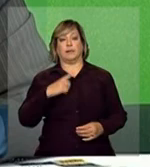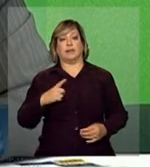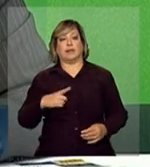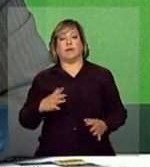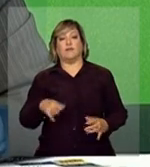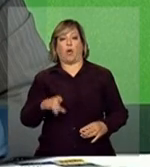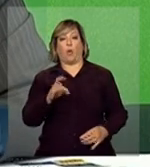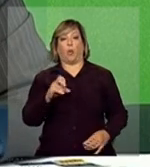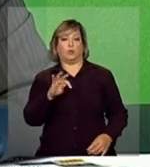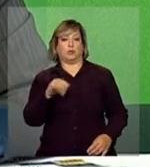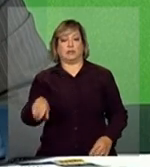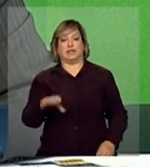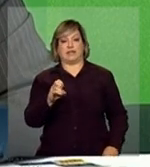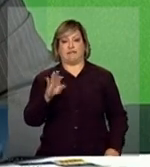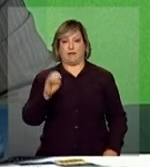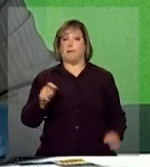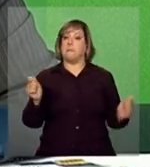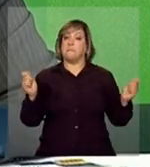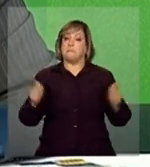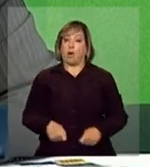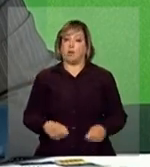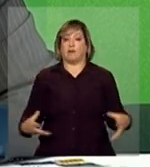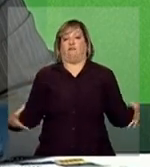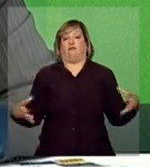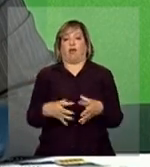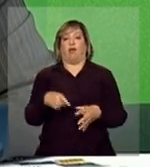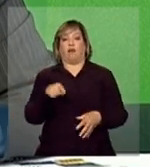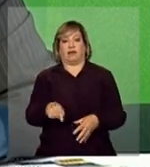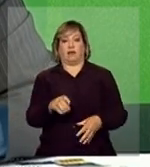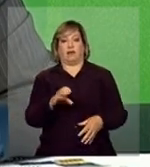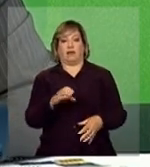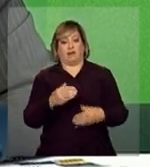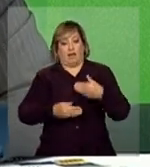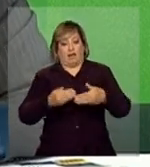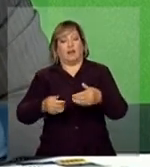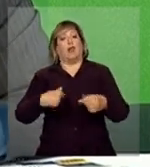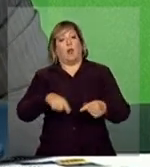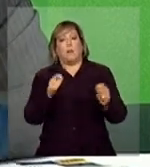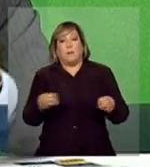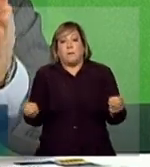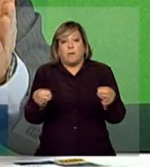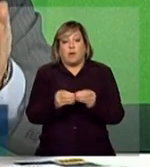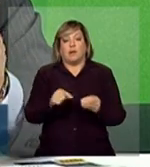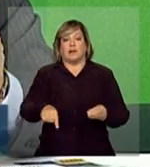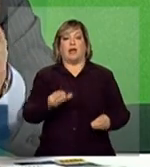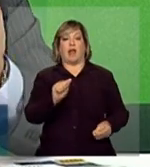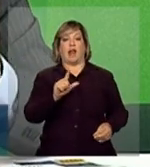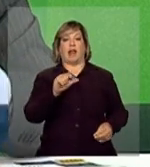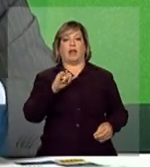o custo da CFEM possa afetar essas cadeias, nós podemos mexer nessas